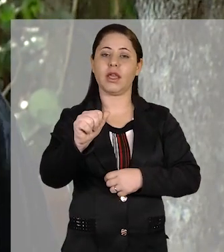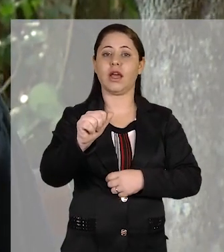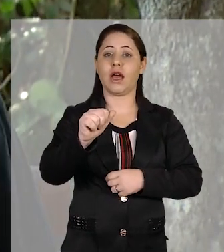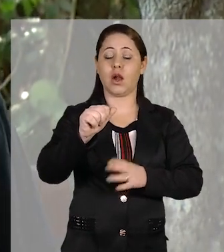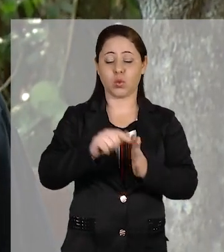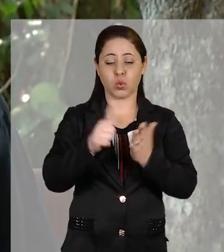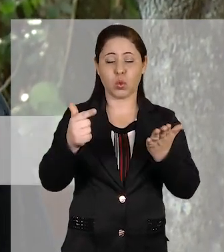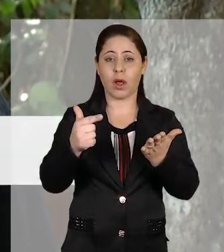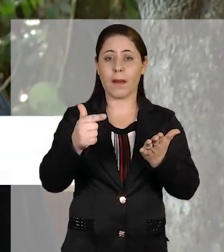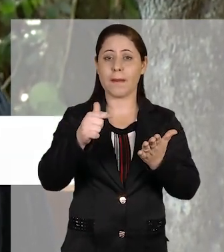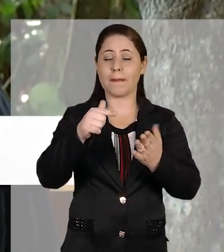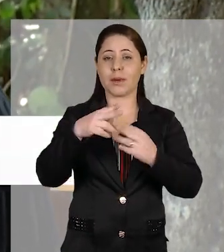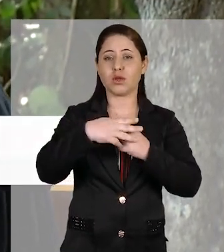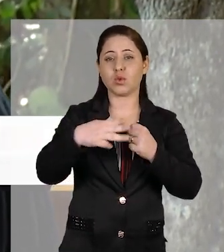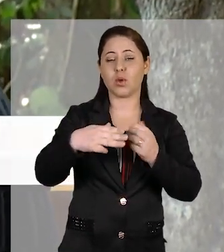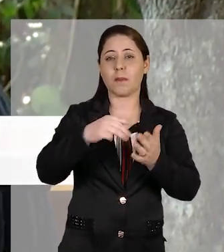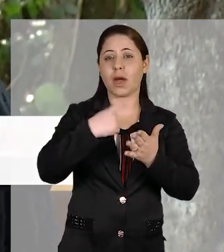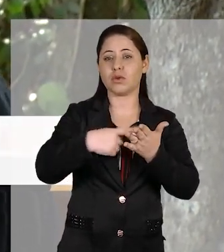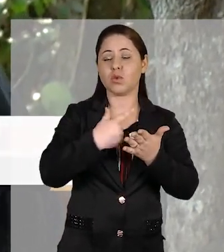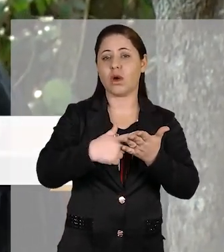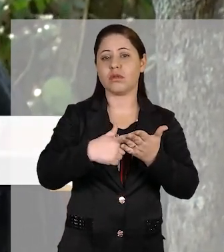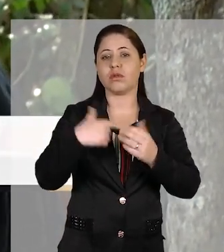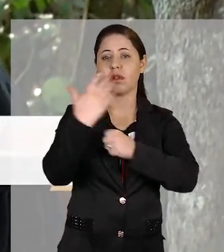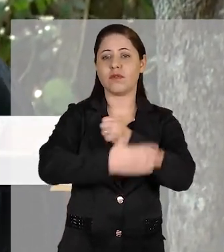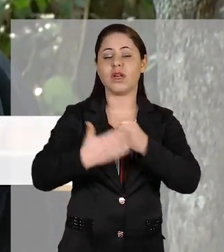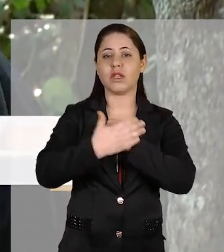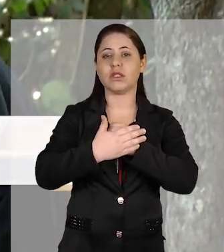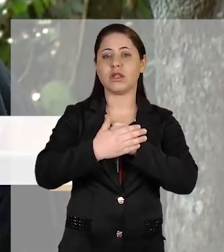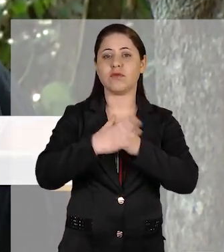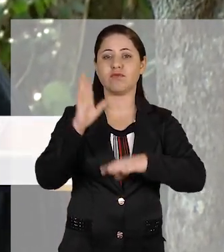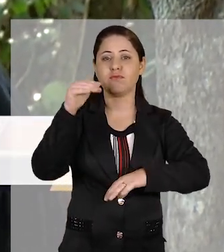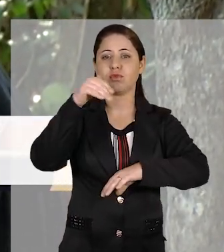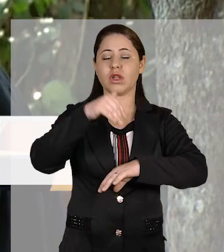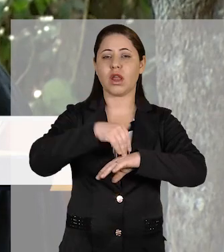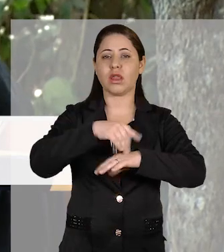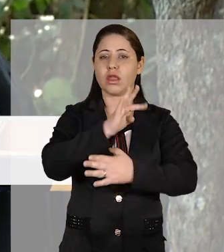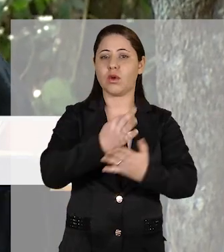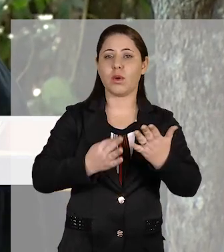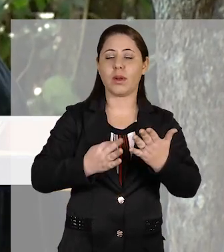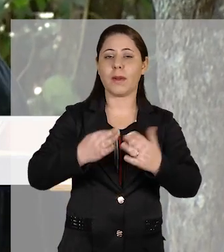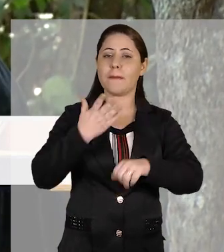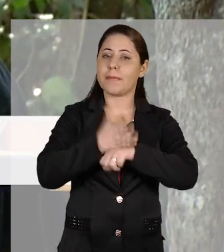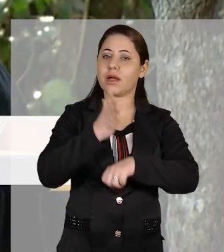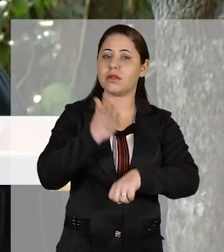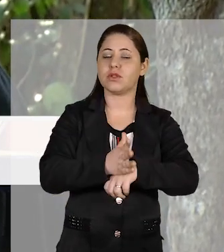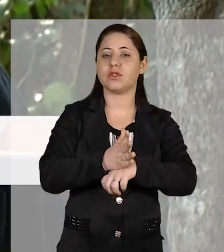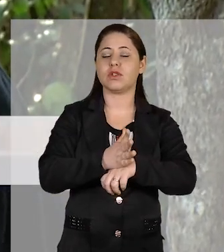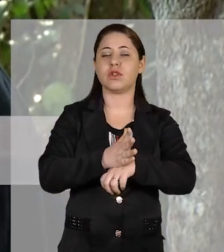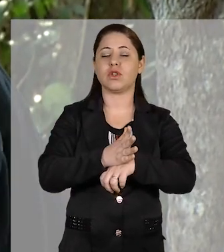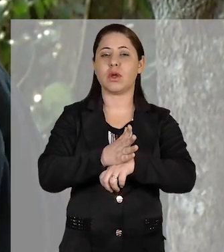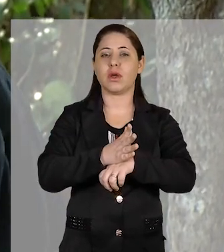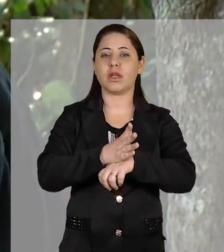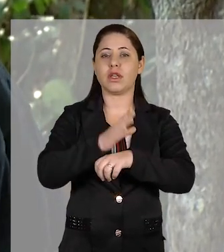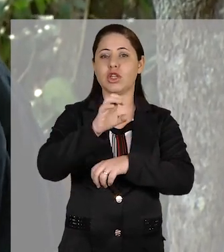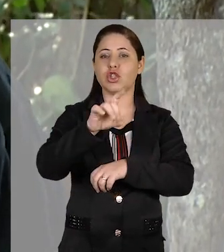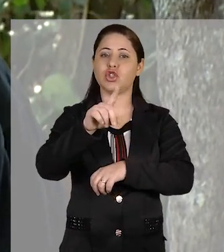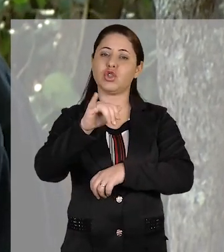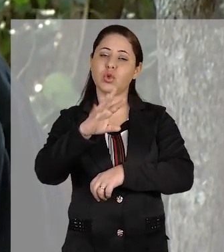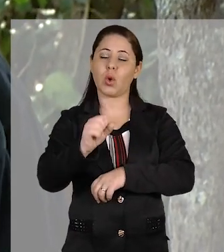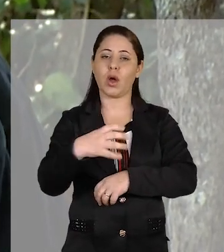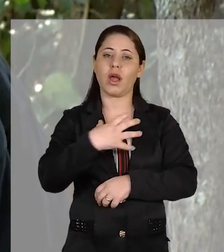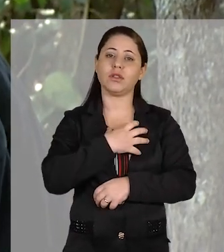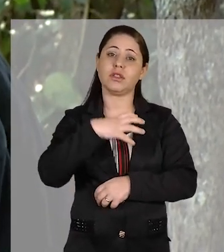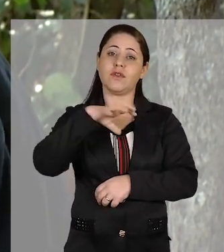No Papo é Leitura de hoje eu converso com a jornalista e advogada Ana Maria Cis de Oliveira, autora do livro Manual da Defesa em